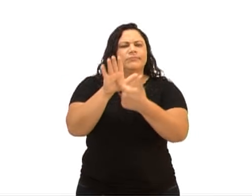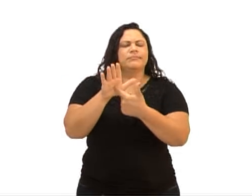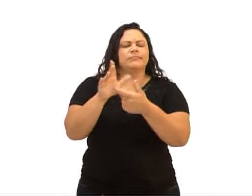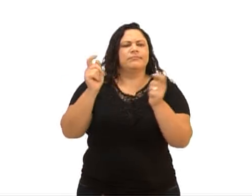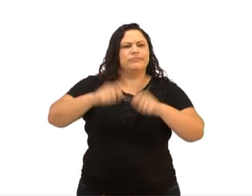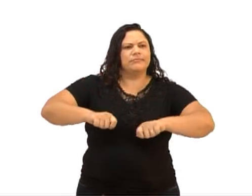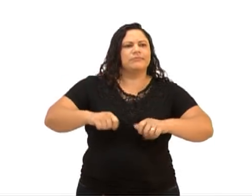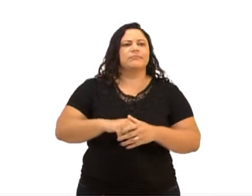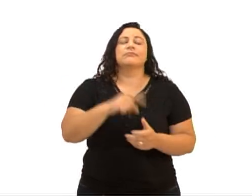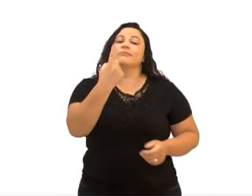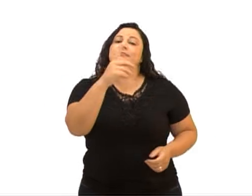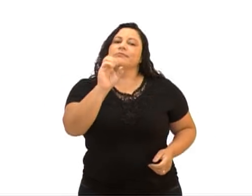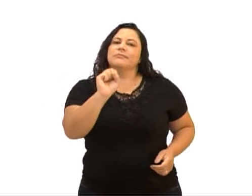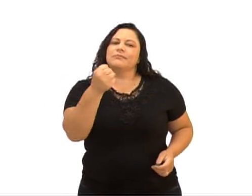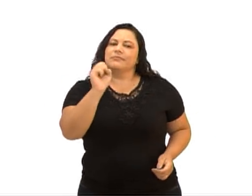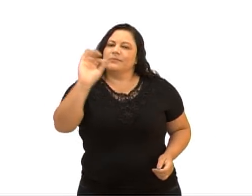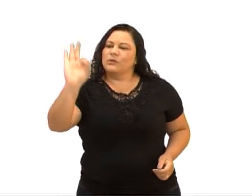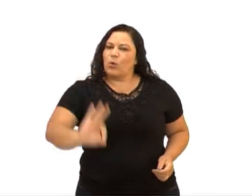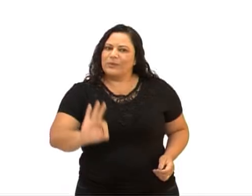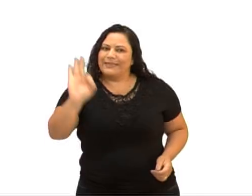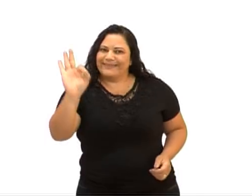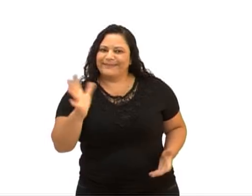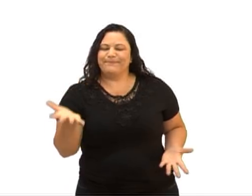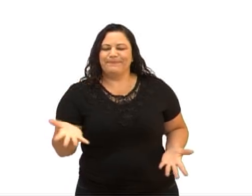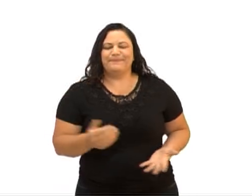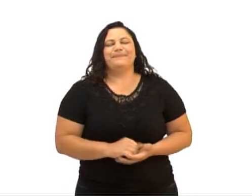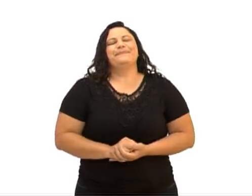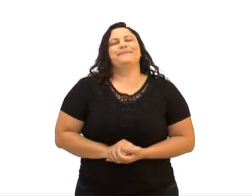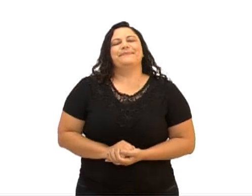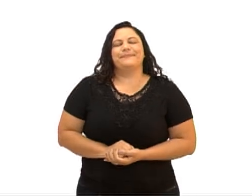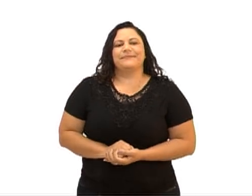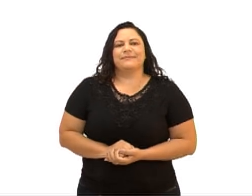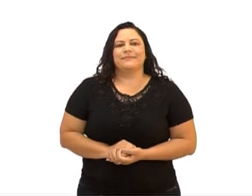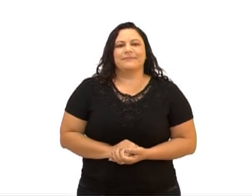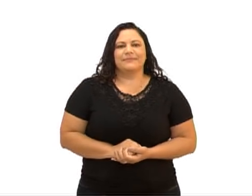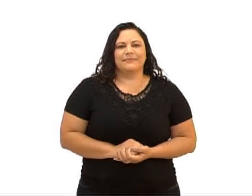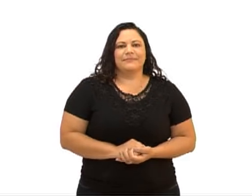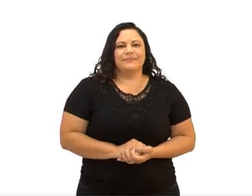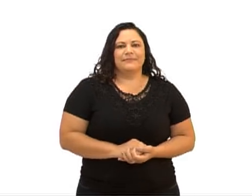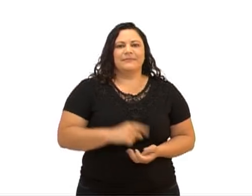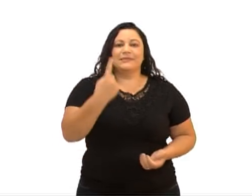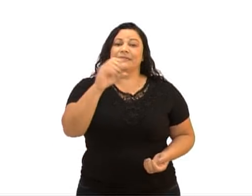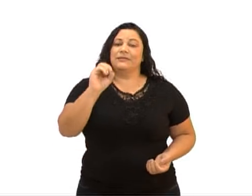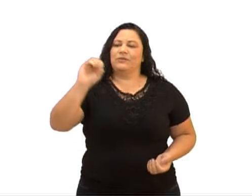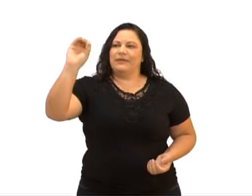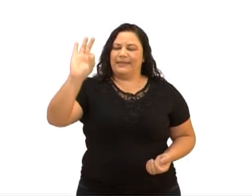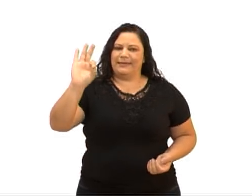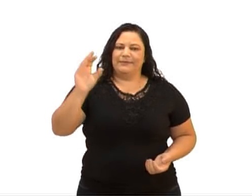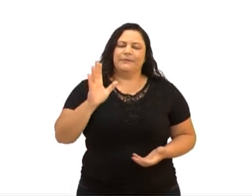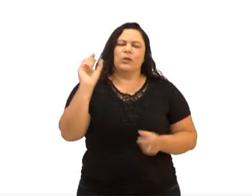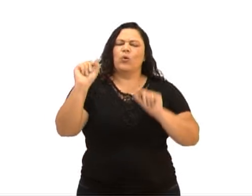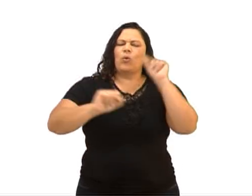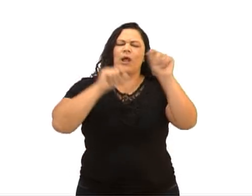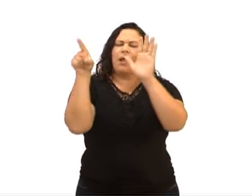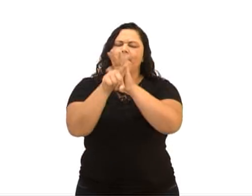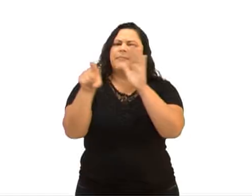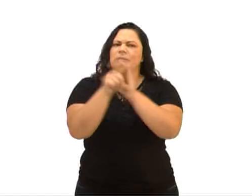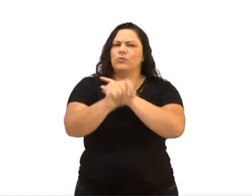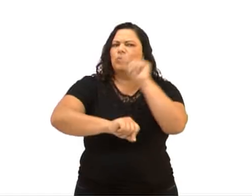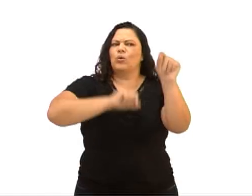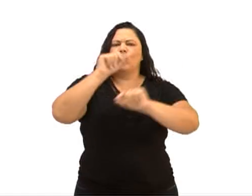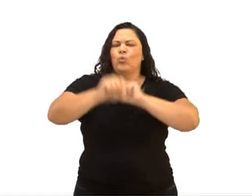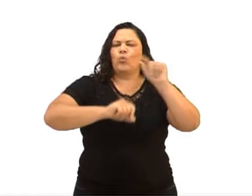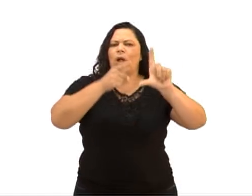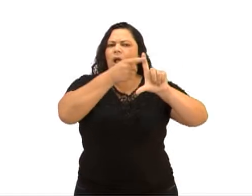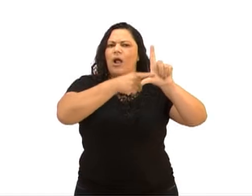180, certo? E a resposta também, 180 graus. Então, vamos lá para a nossa próxima pergunta. Qual o ângulo que representa